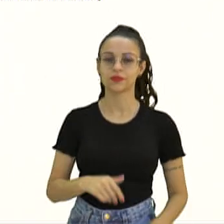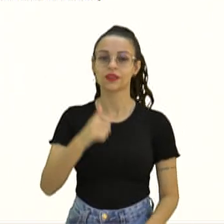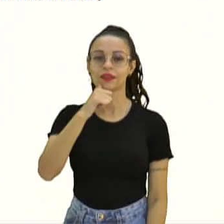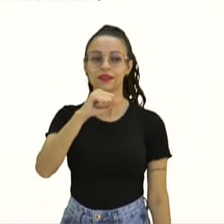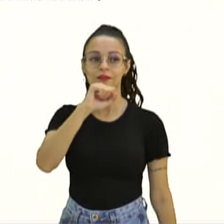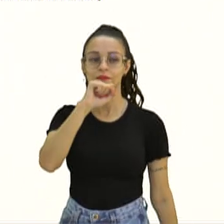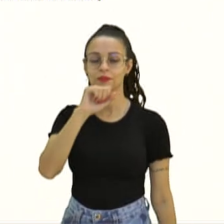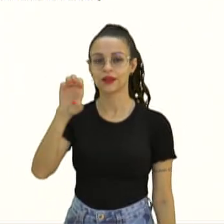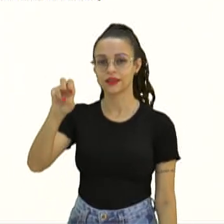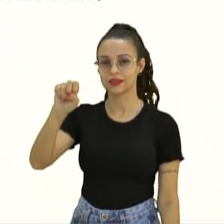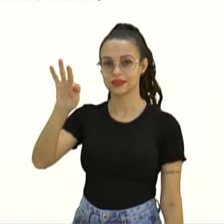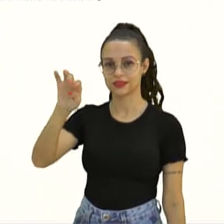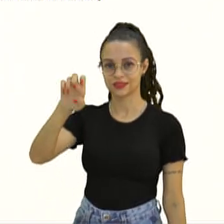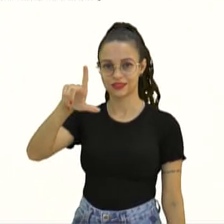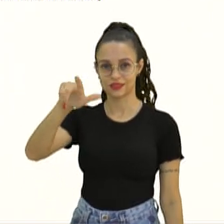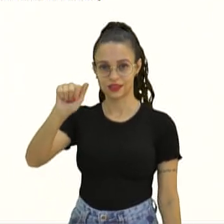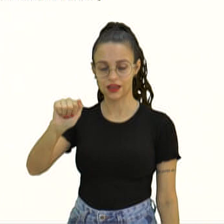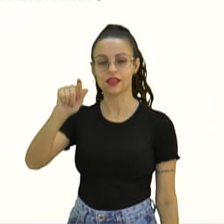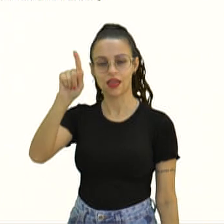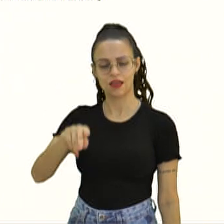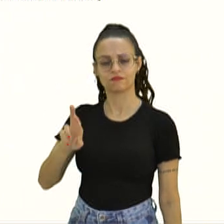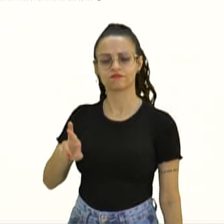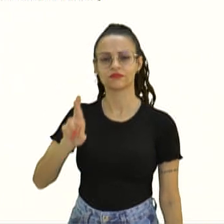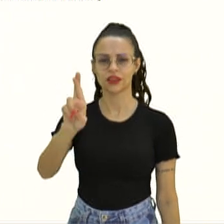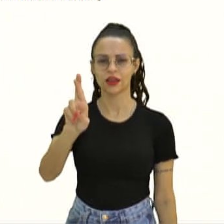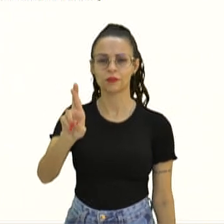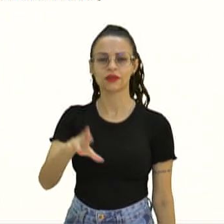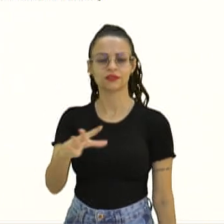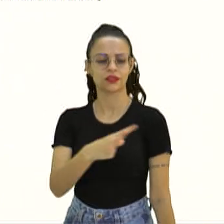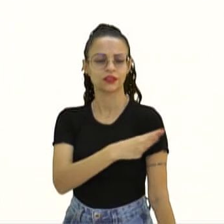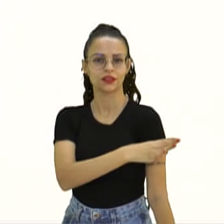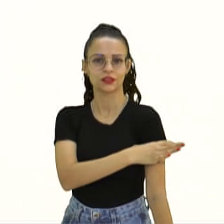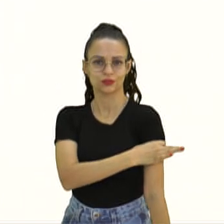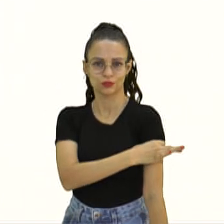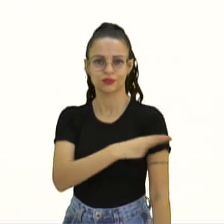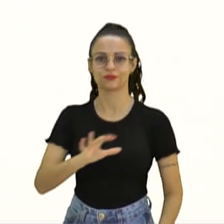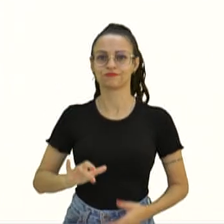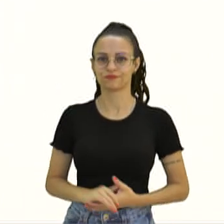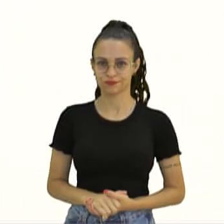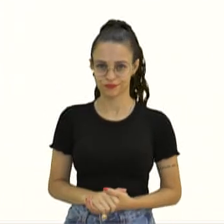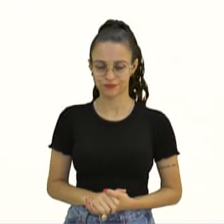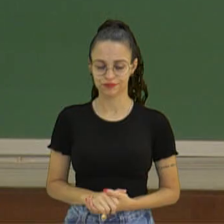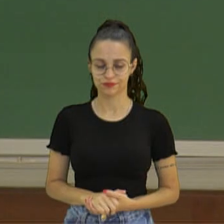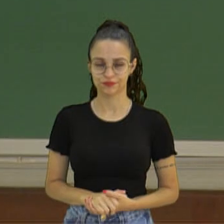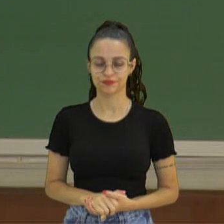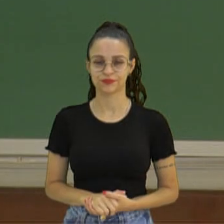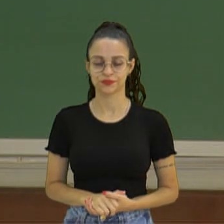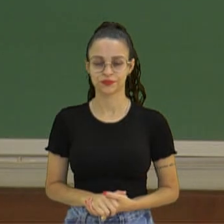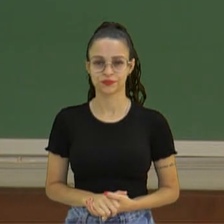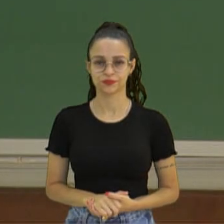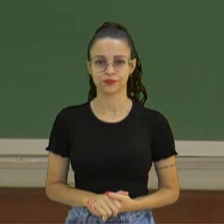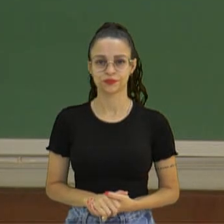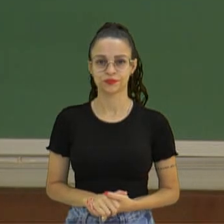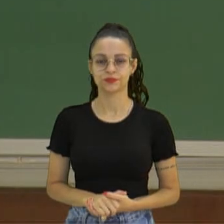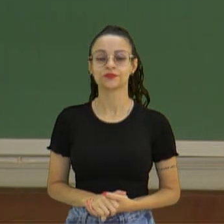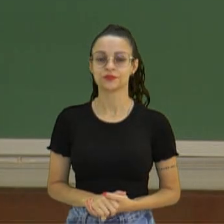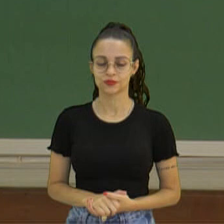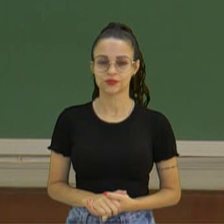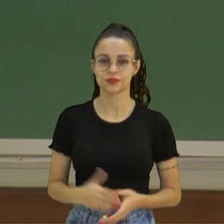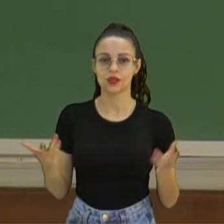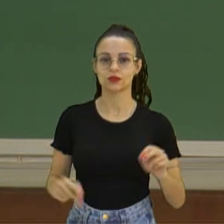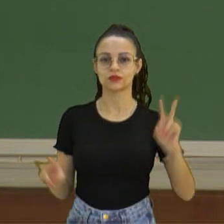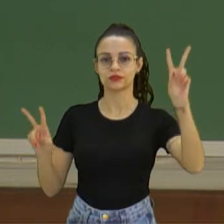a mãe Stella de Oxóssi representante do Candomblé muito bem Então temos uma